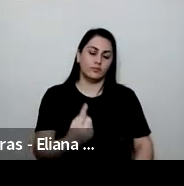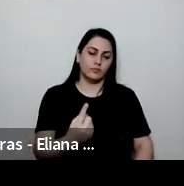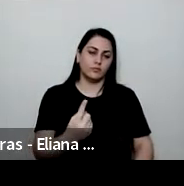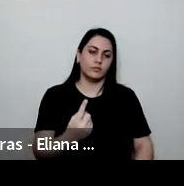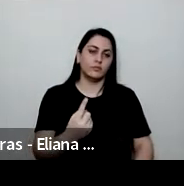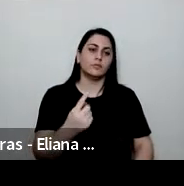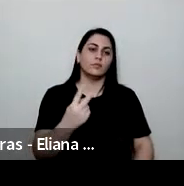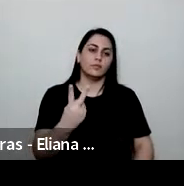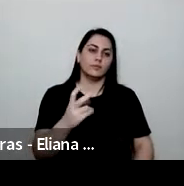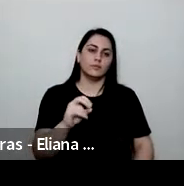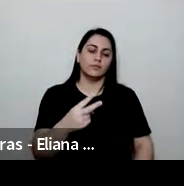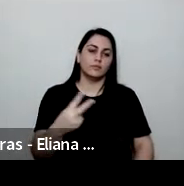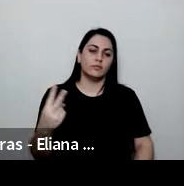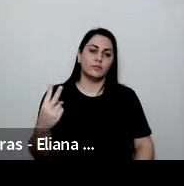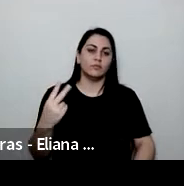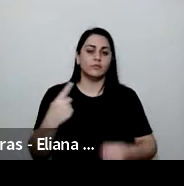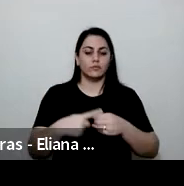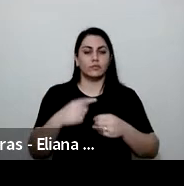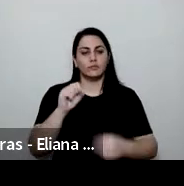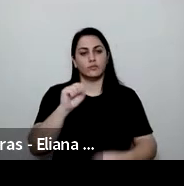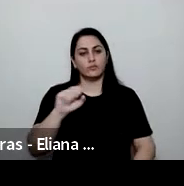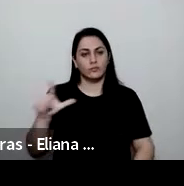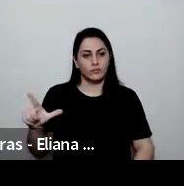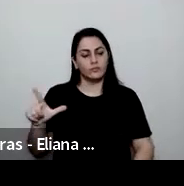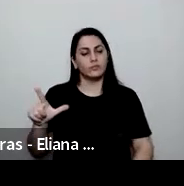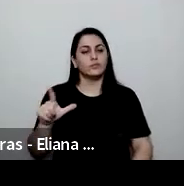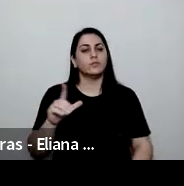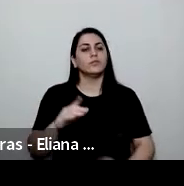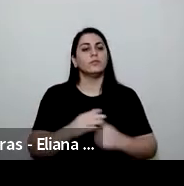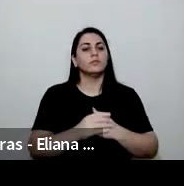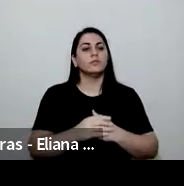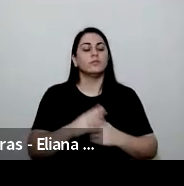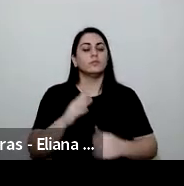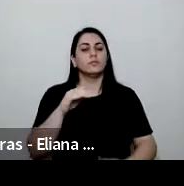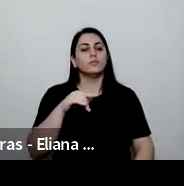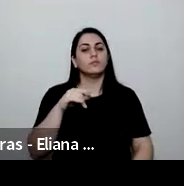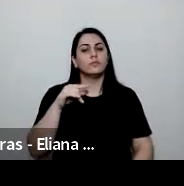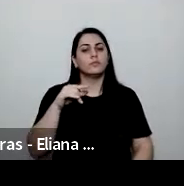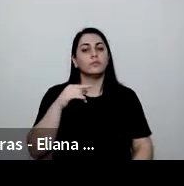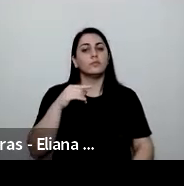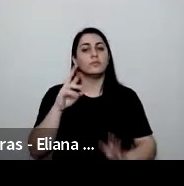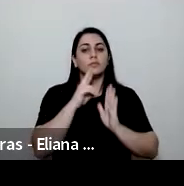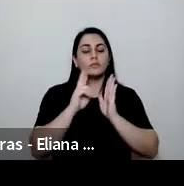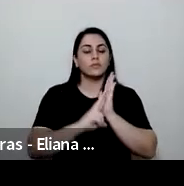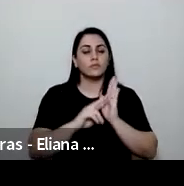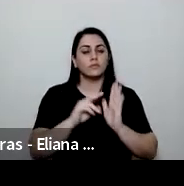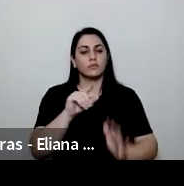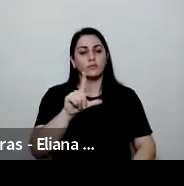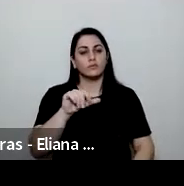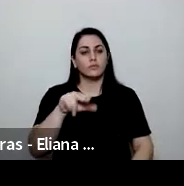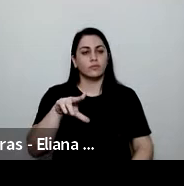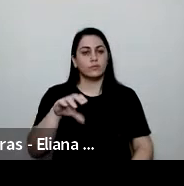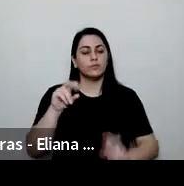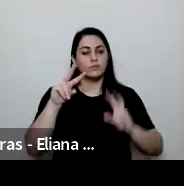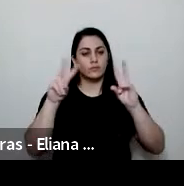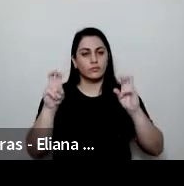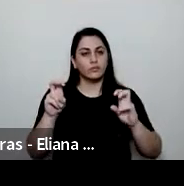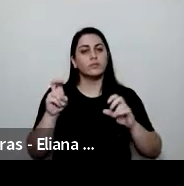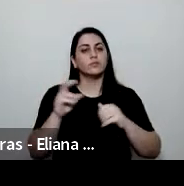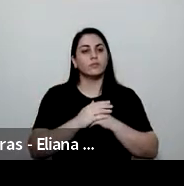2022 procedência São Luís relatório no Souza Segundo assunto principal região de